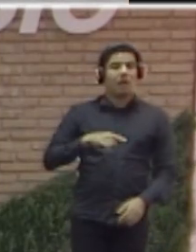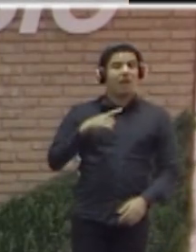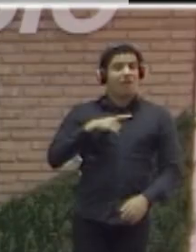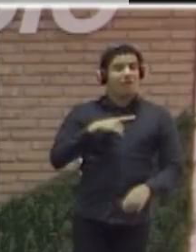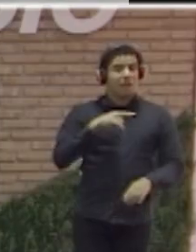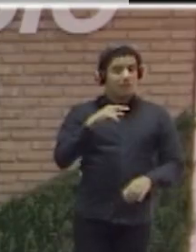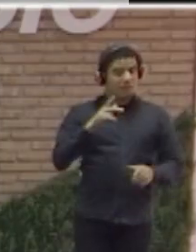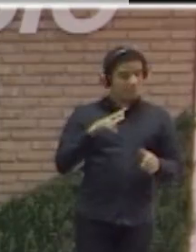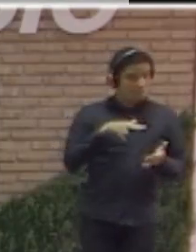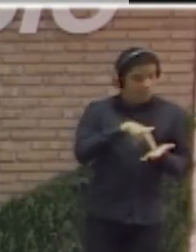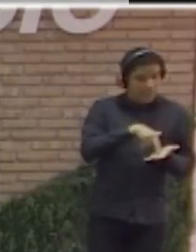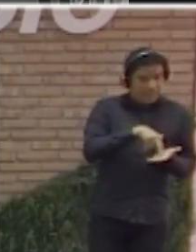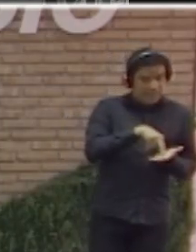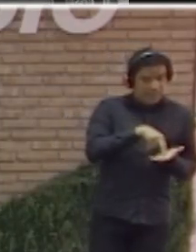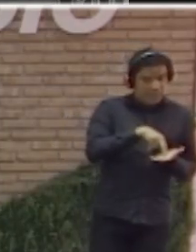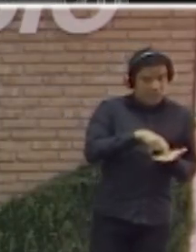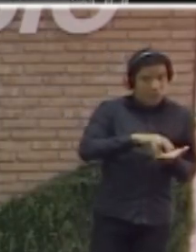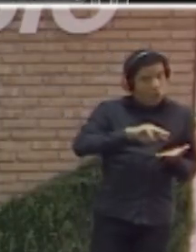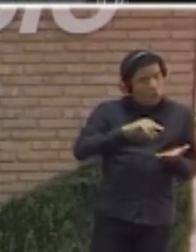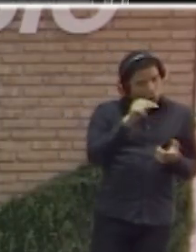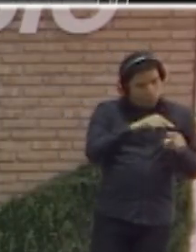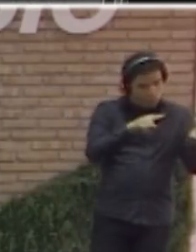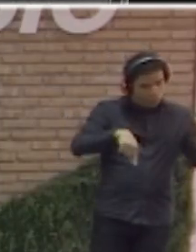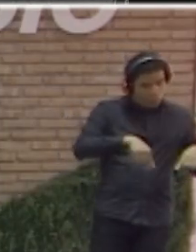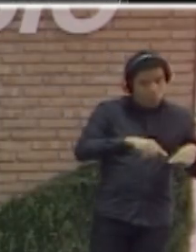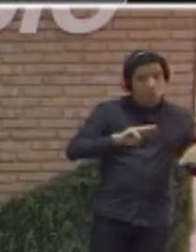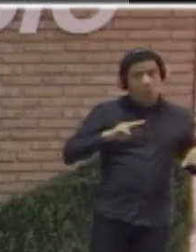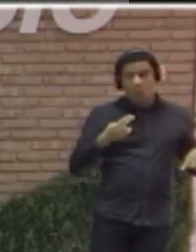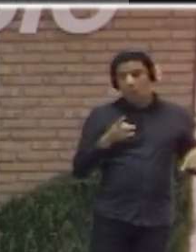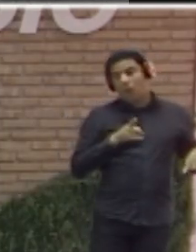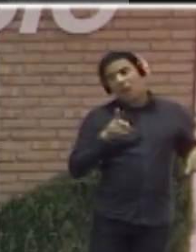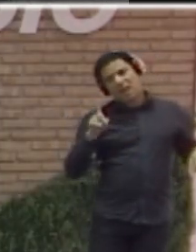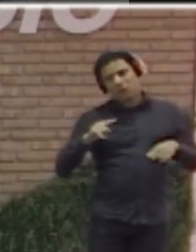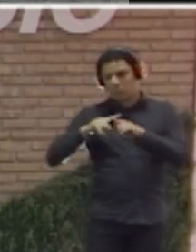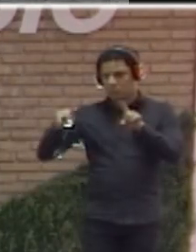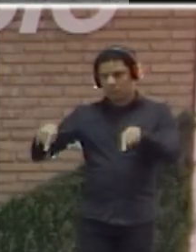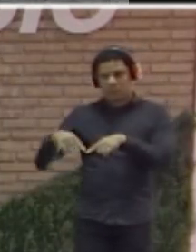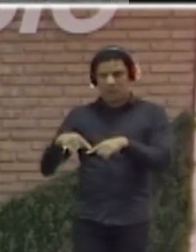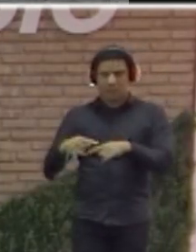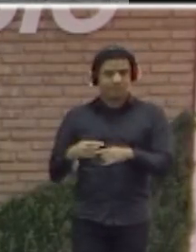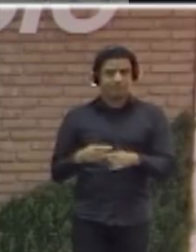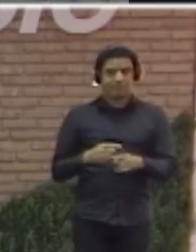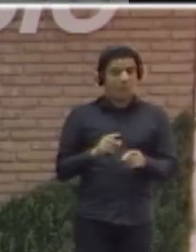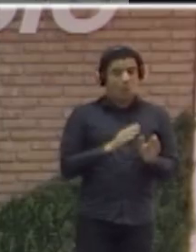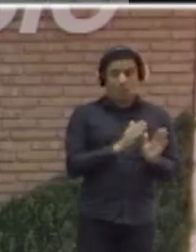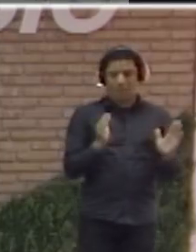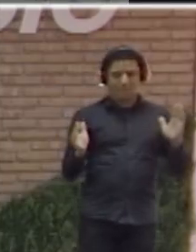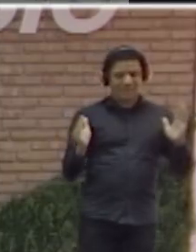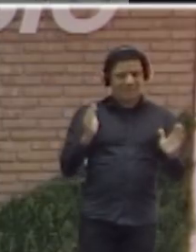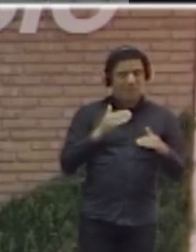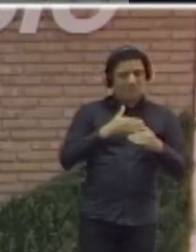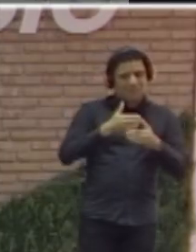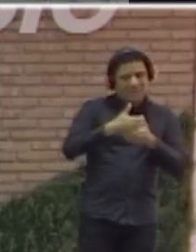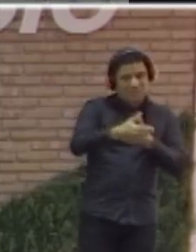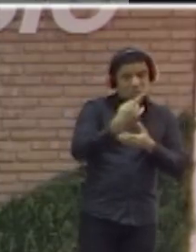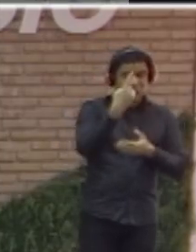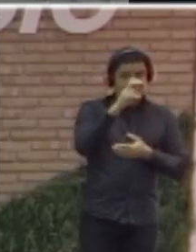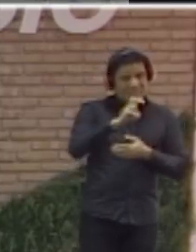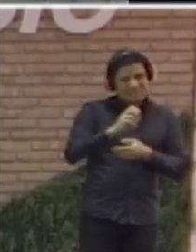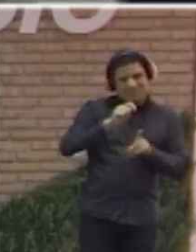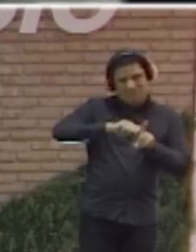ou no nosso outro local de construção durante 15 meses. Eu raramente conseguia fazer outra